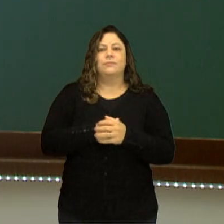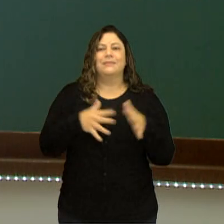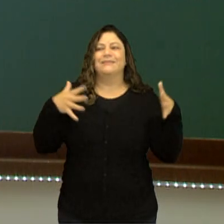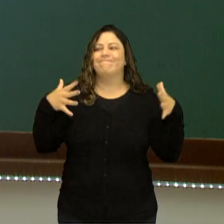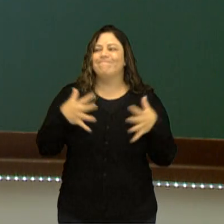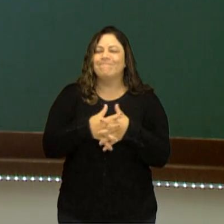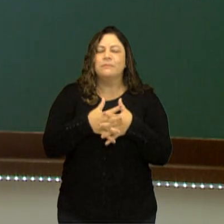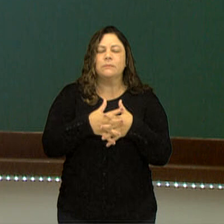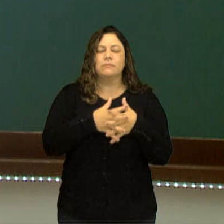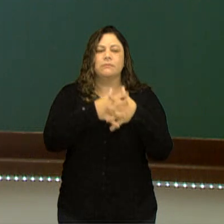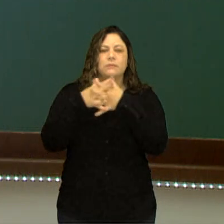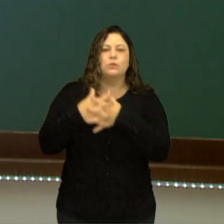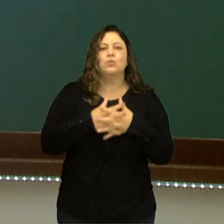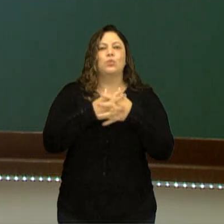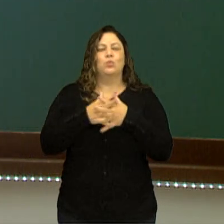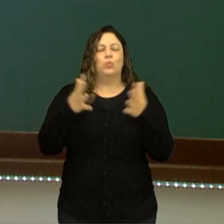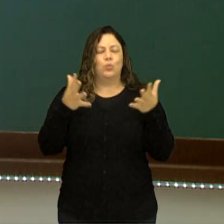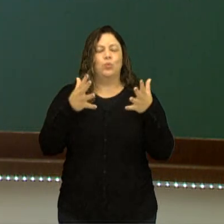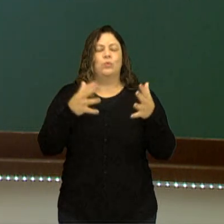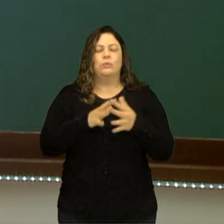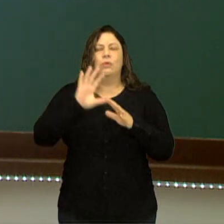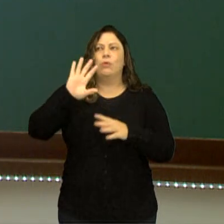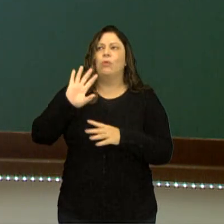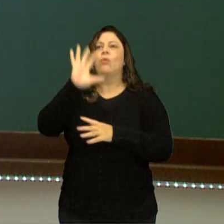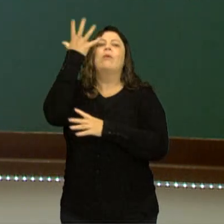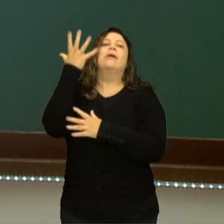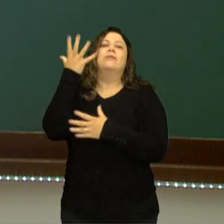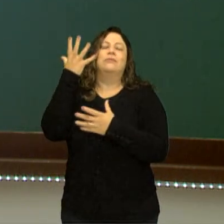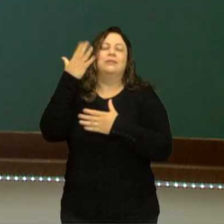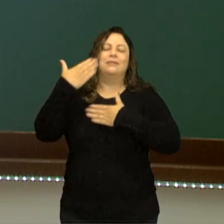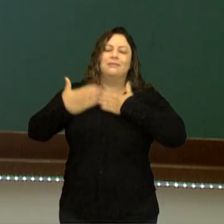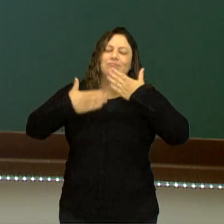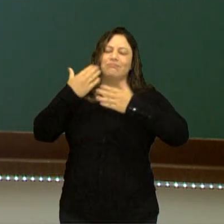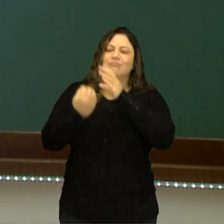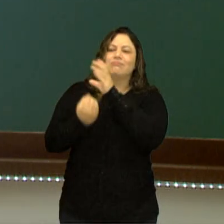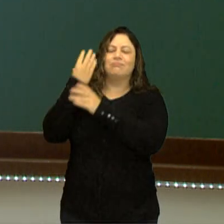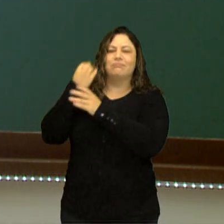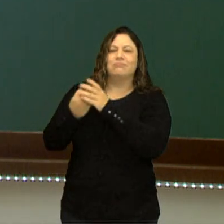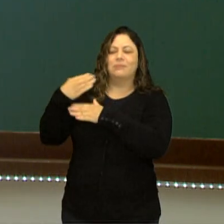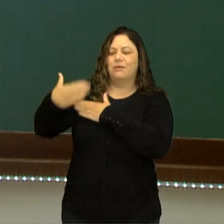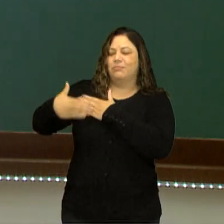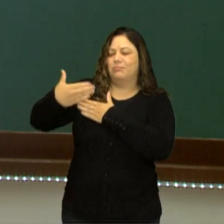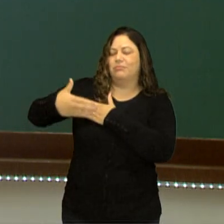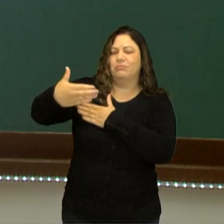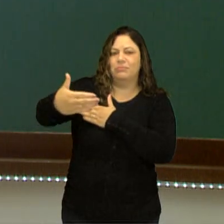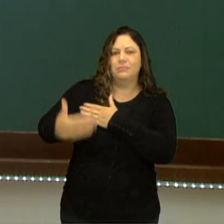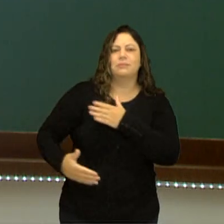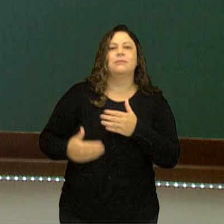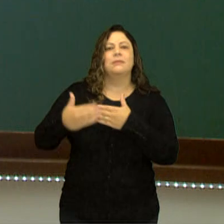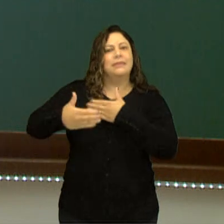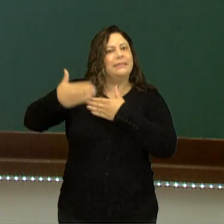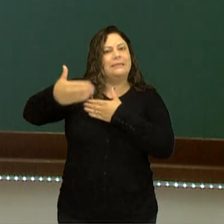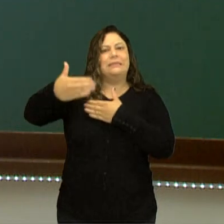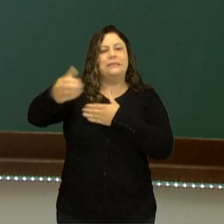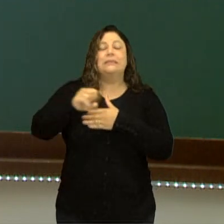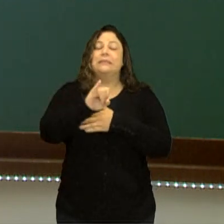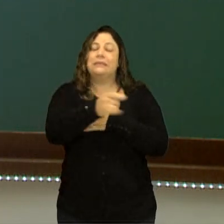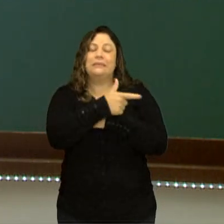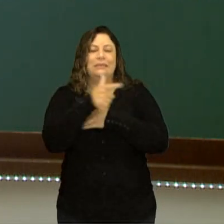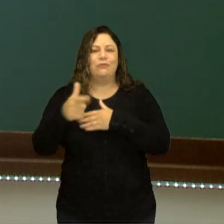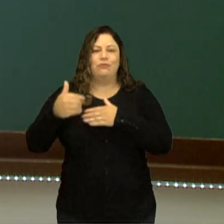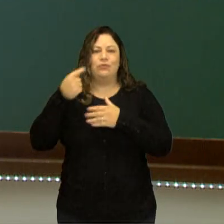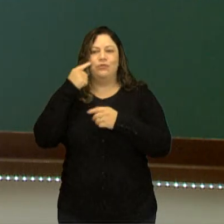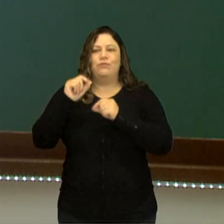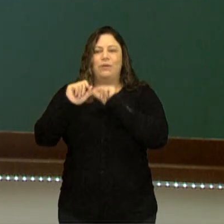complicação. O que vem a ser? É um acontecimento que vai dar origem aos demais. Sem a complicação, a gente não tem